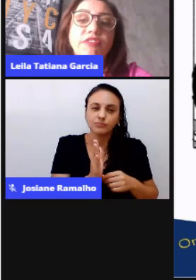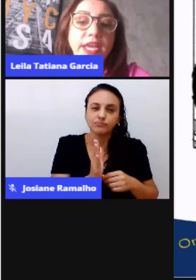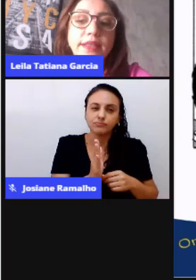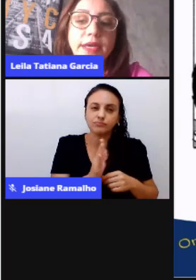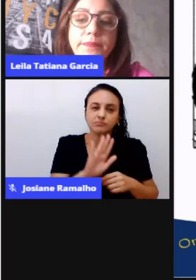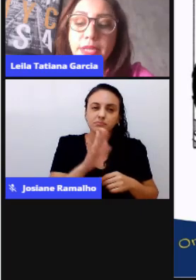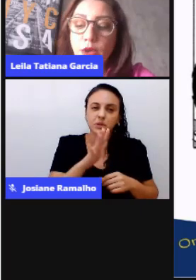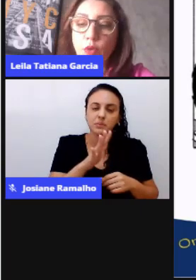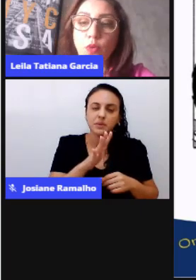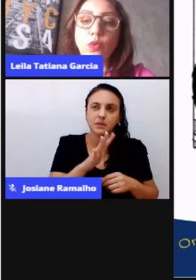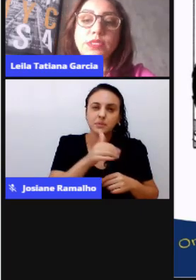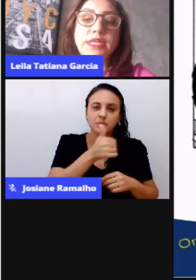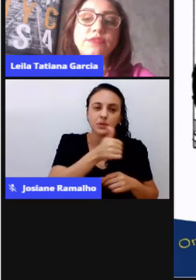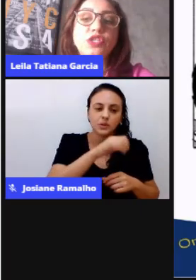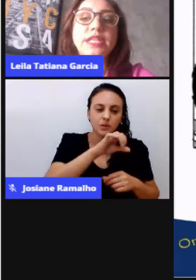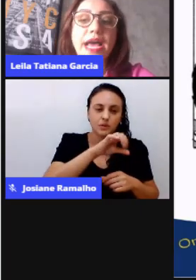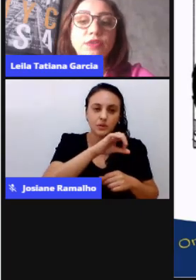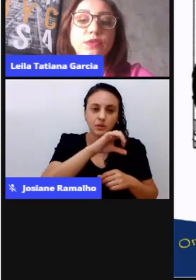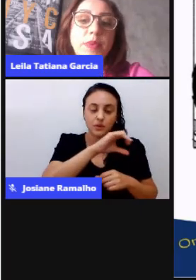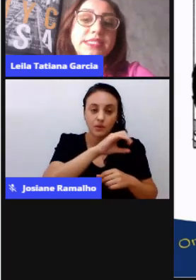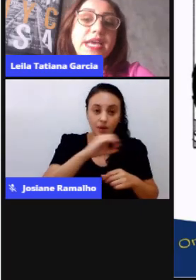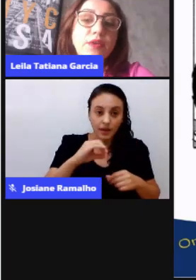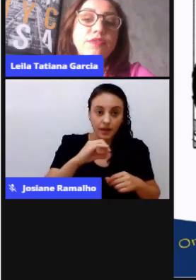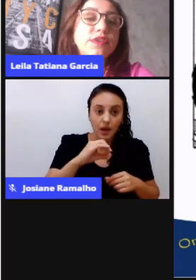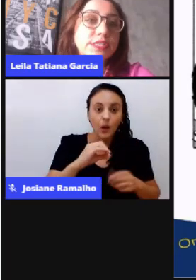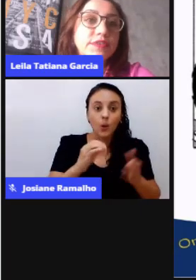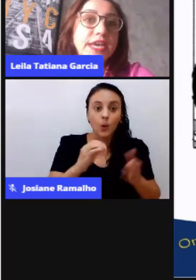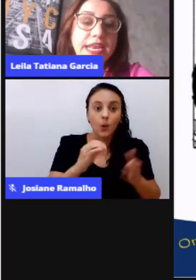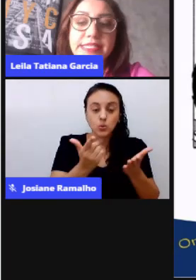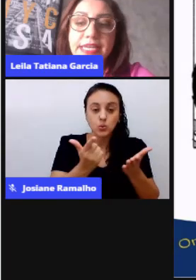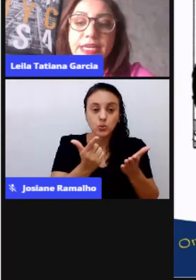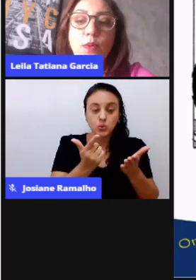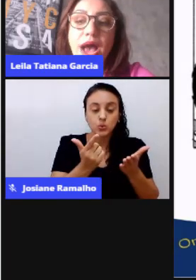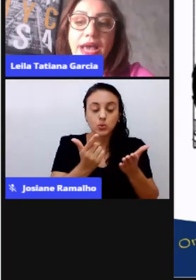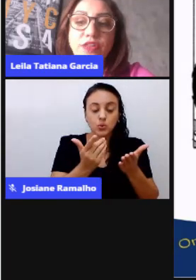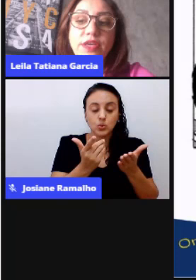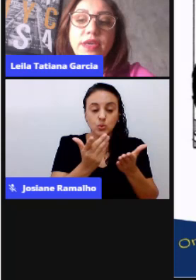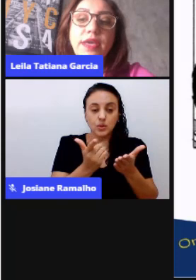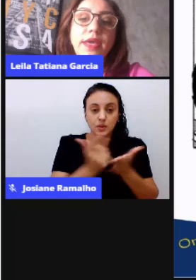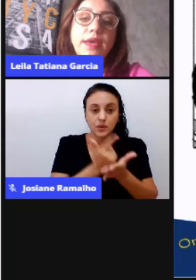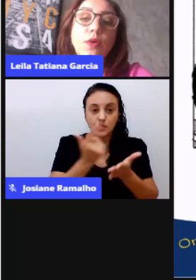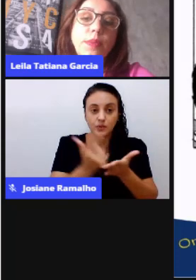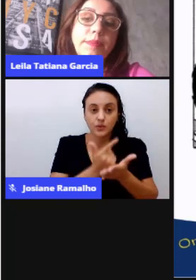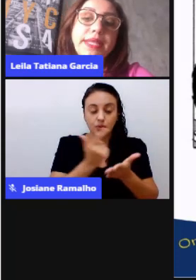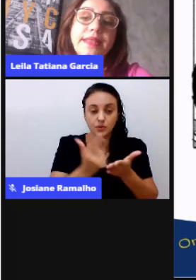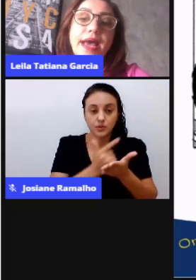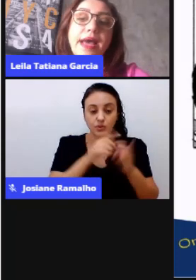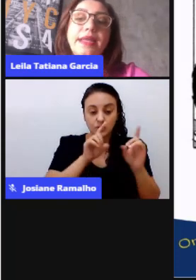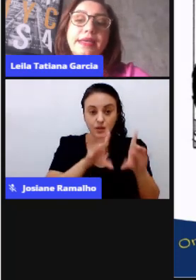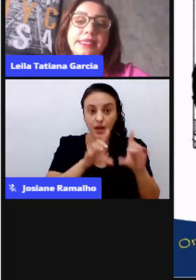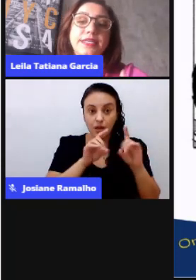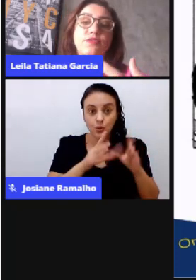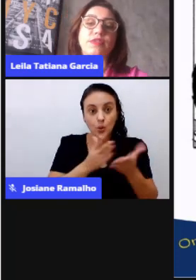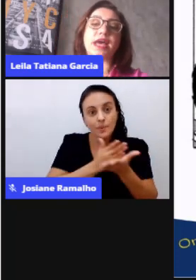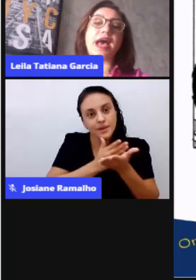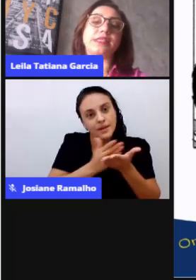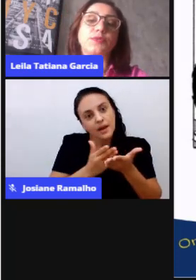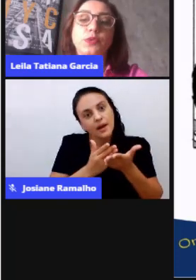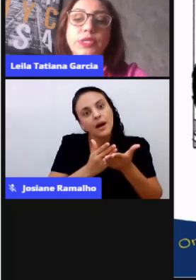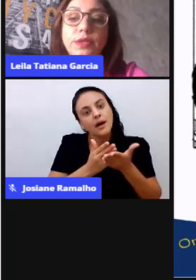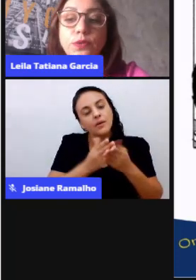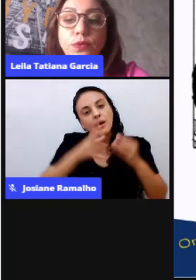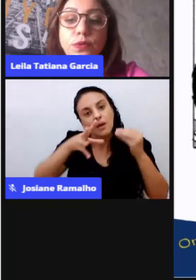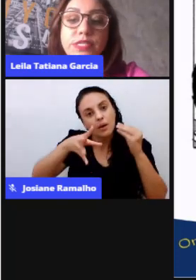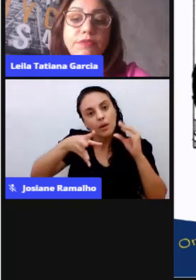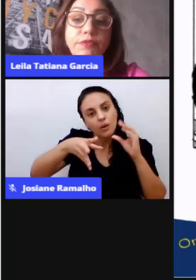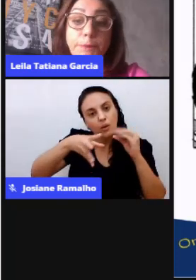anos 90, os livros didáticos passaram a diversificar essa linguagem e complementar, né, nas atividades